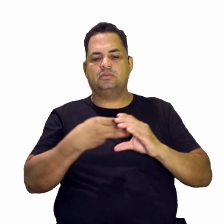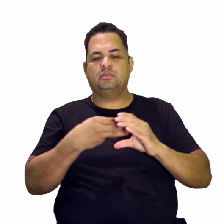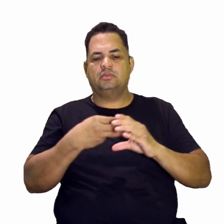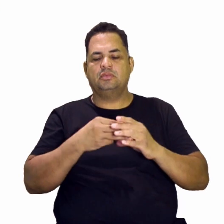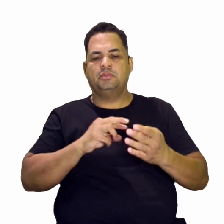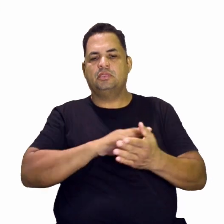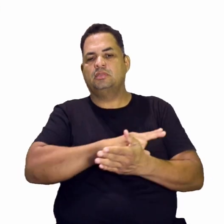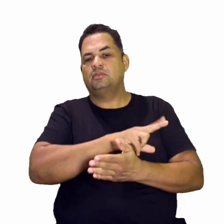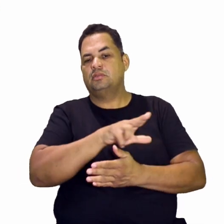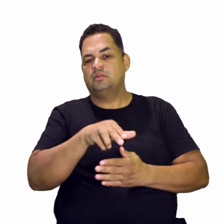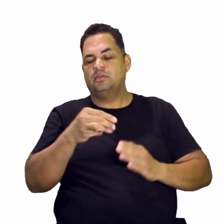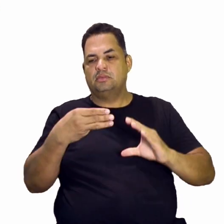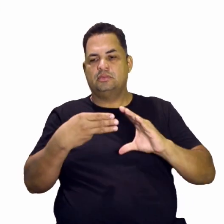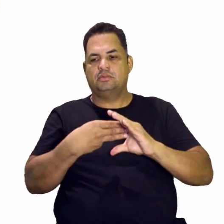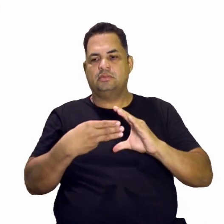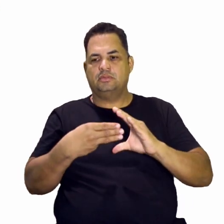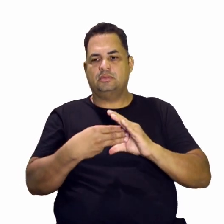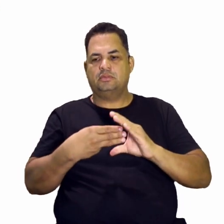pluricelulares.